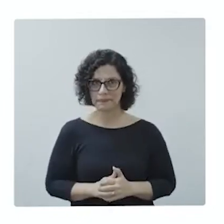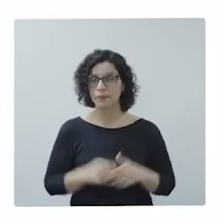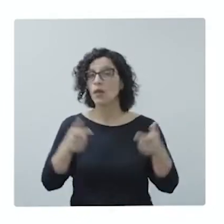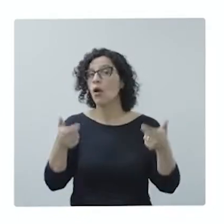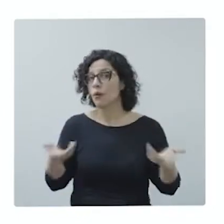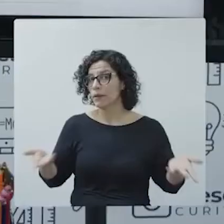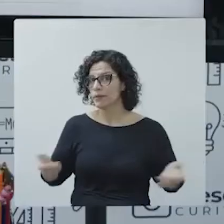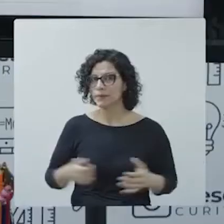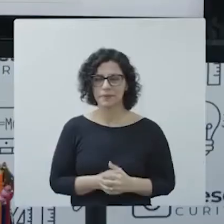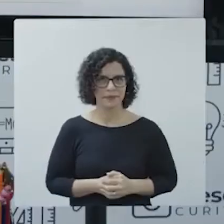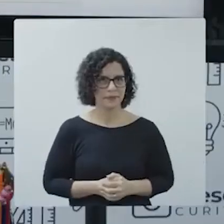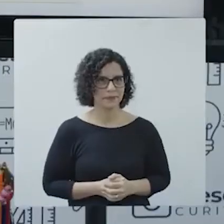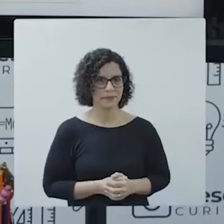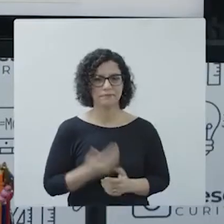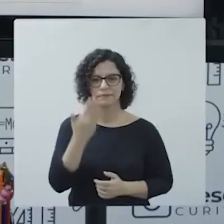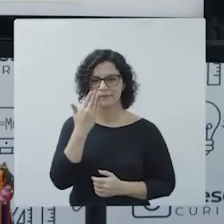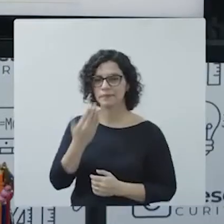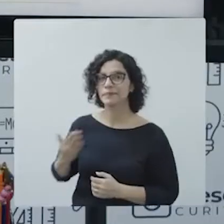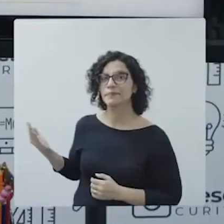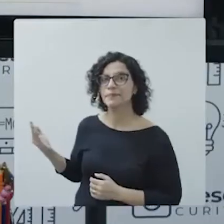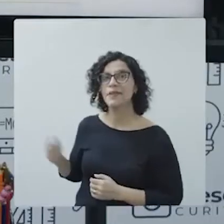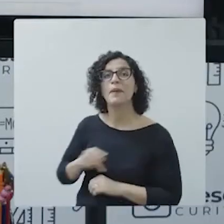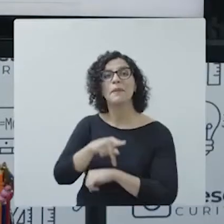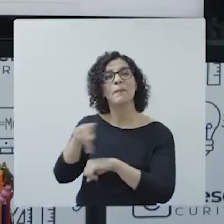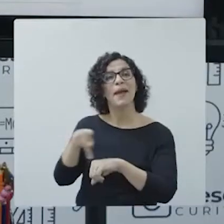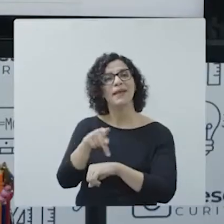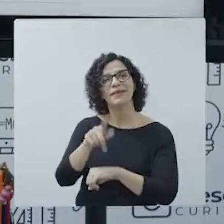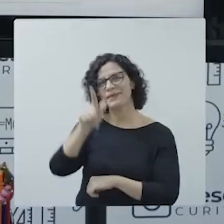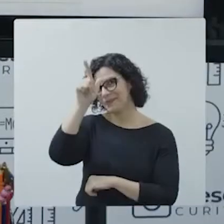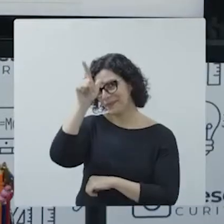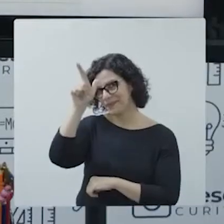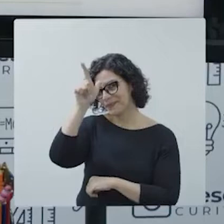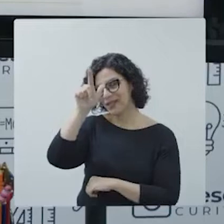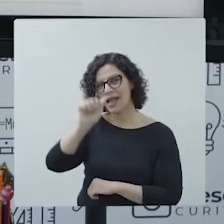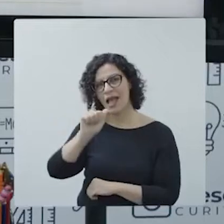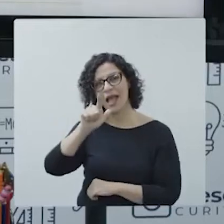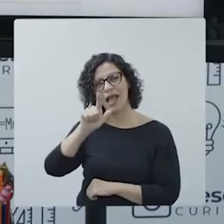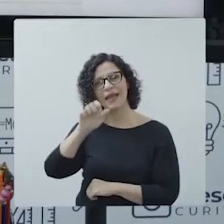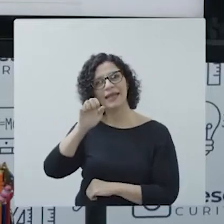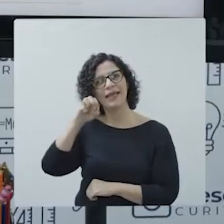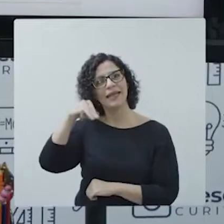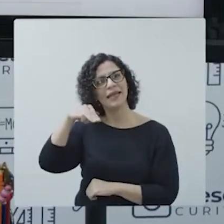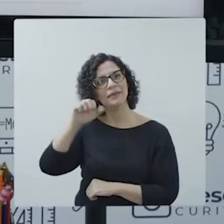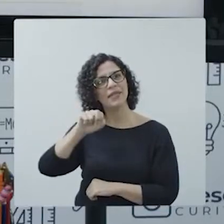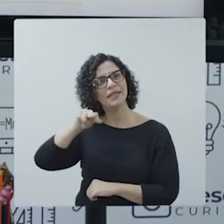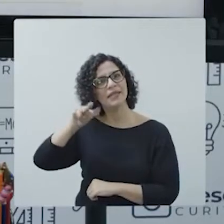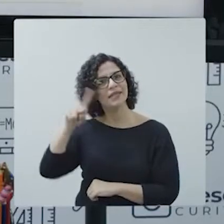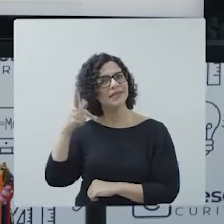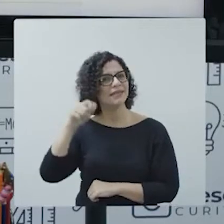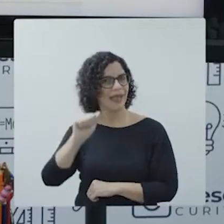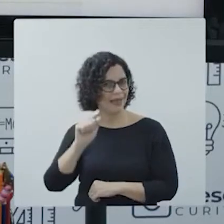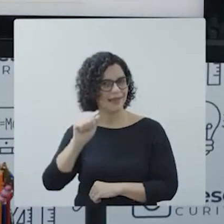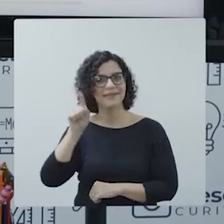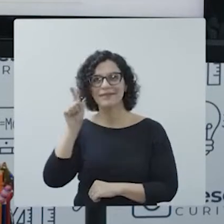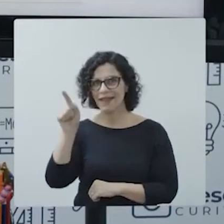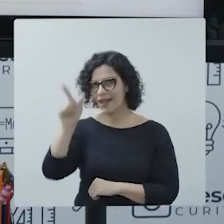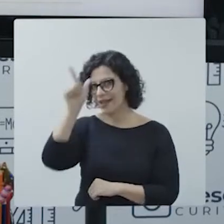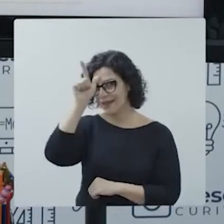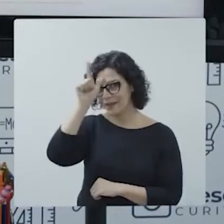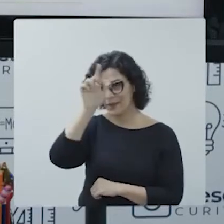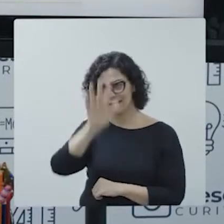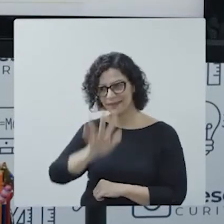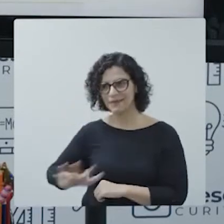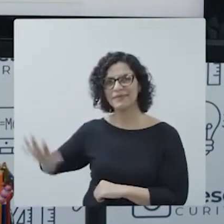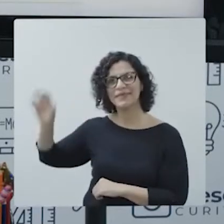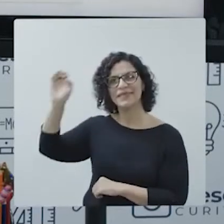dos moradores? Na Alemanha. A Alemanha é um país lá